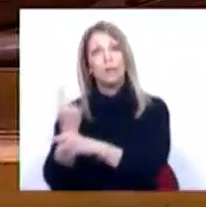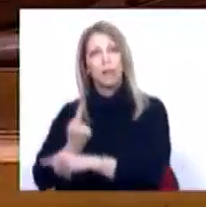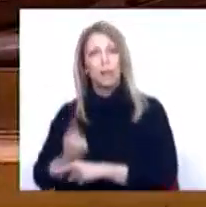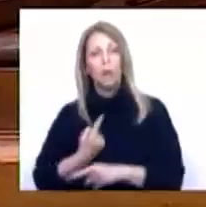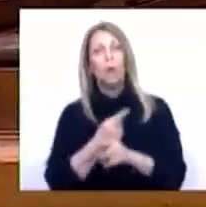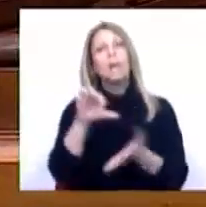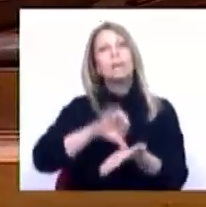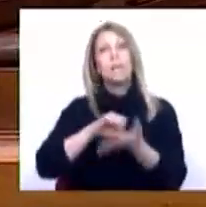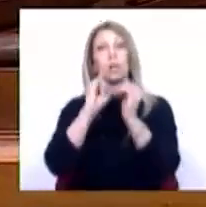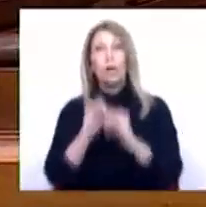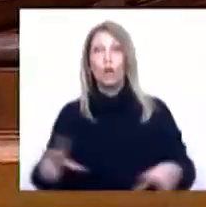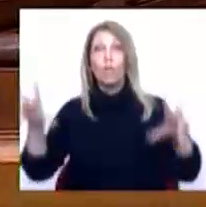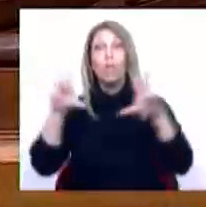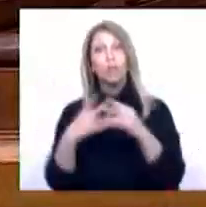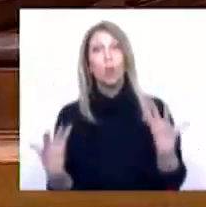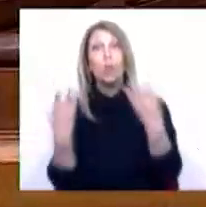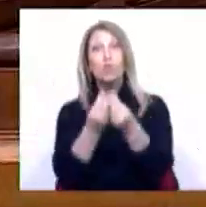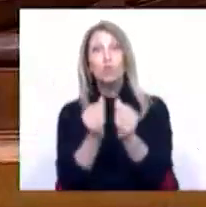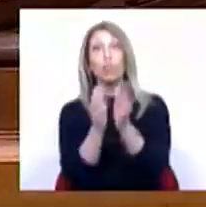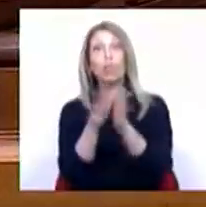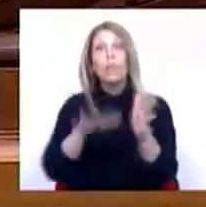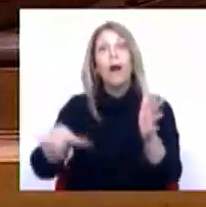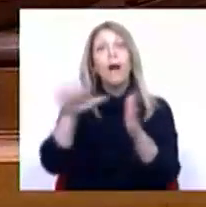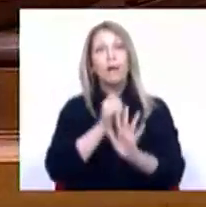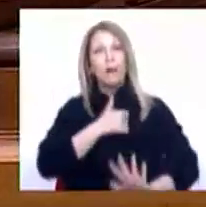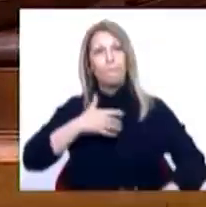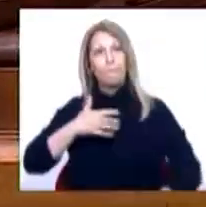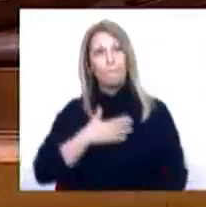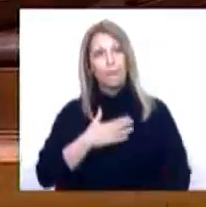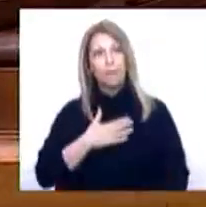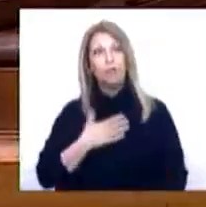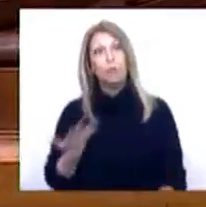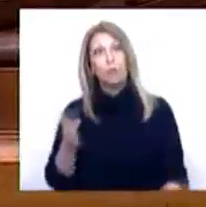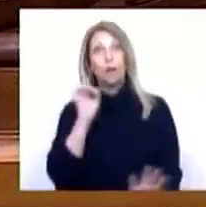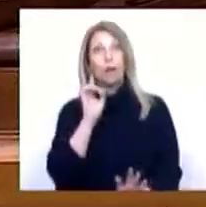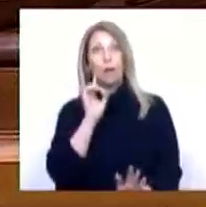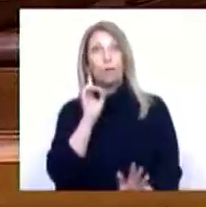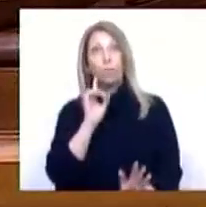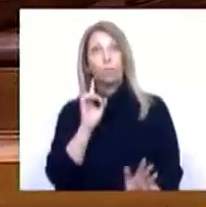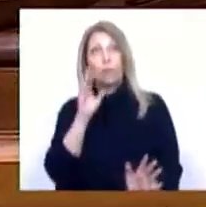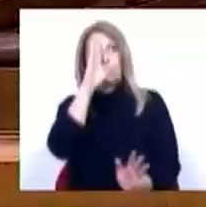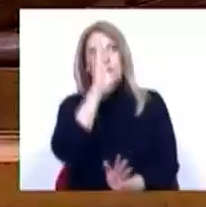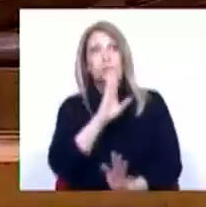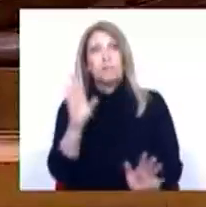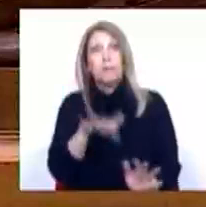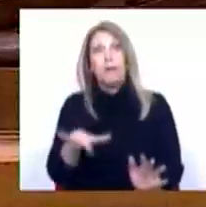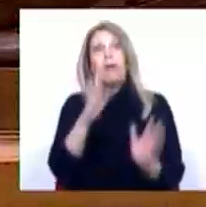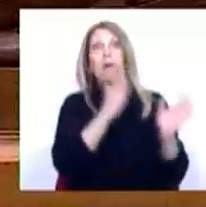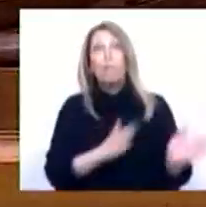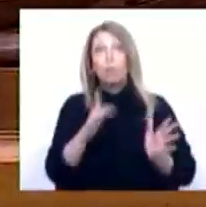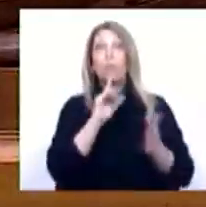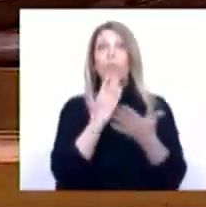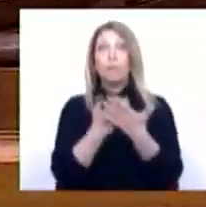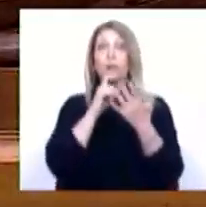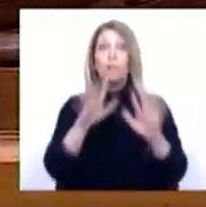inovação, com todo o tecido empresarial, porque a incorporação de saber no tecido produtivo vai criar a possibilidade de